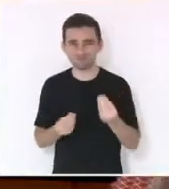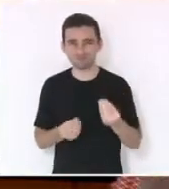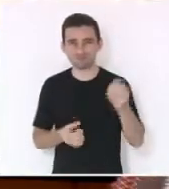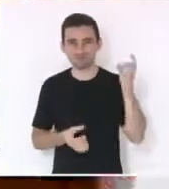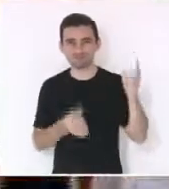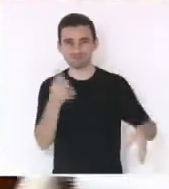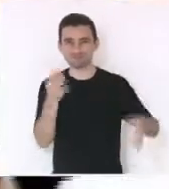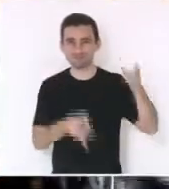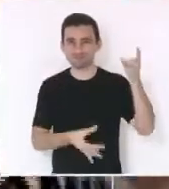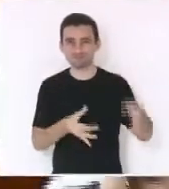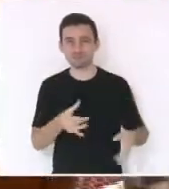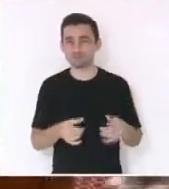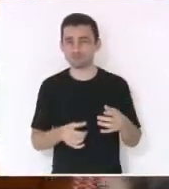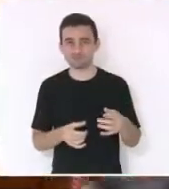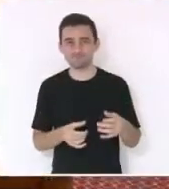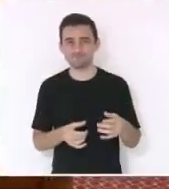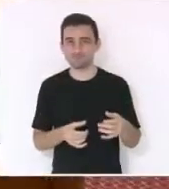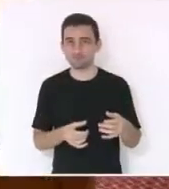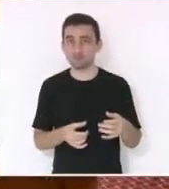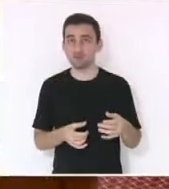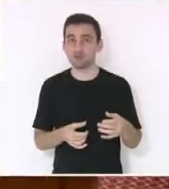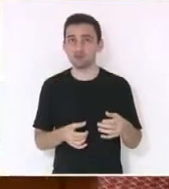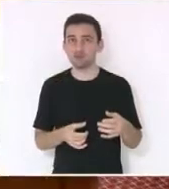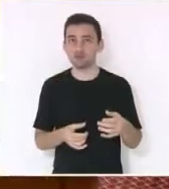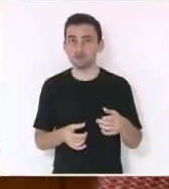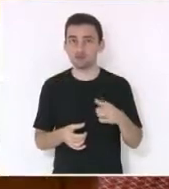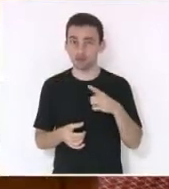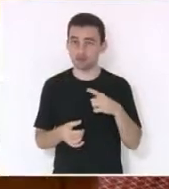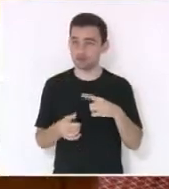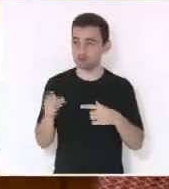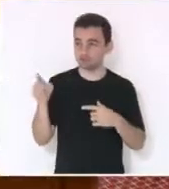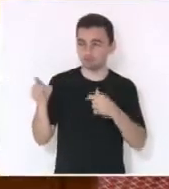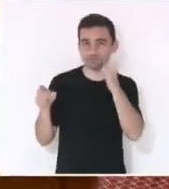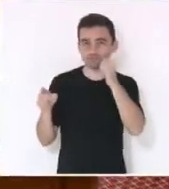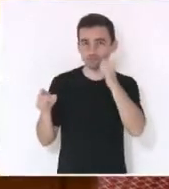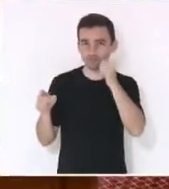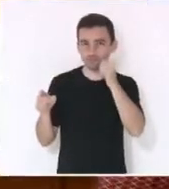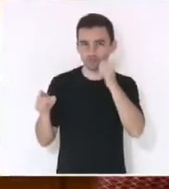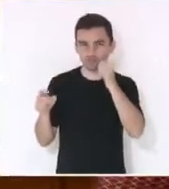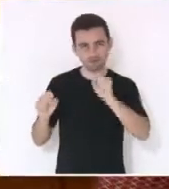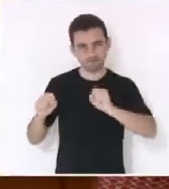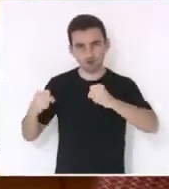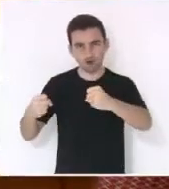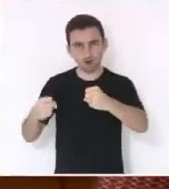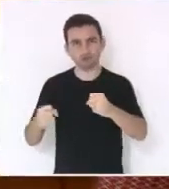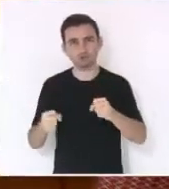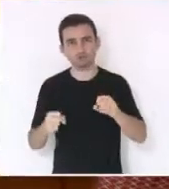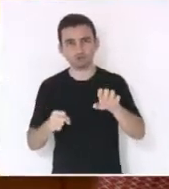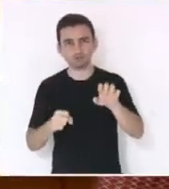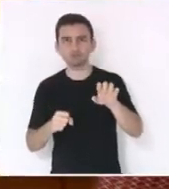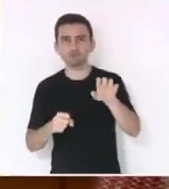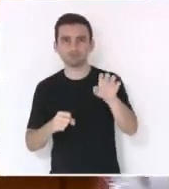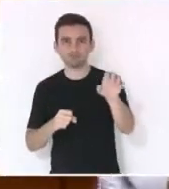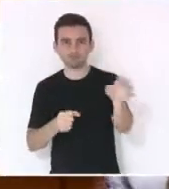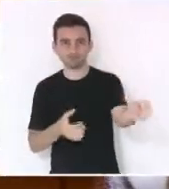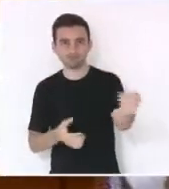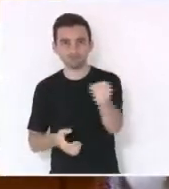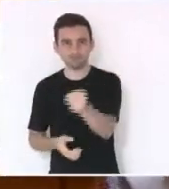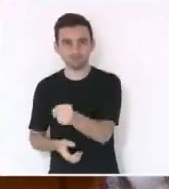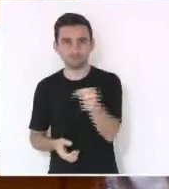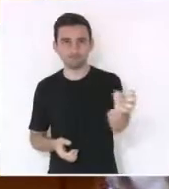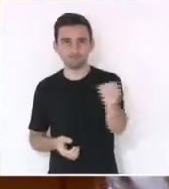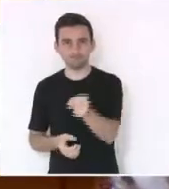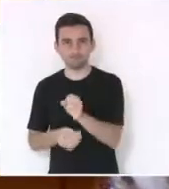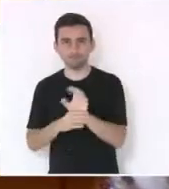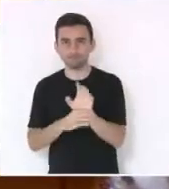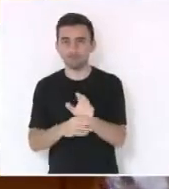e que foram acolhidas por essas mulheres guerreiras. Tantas outras mães que, tendo